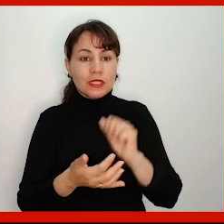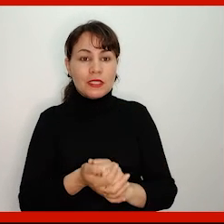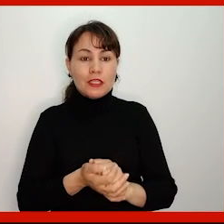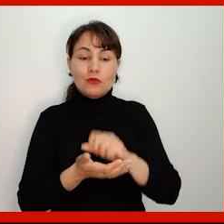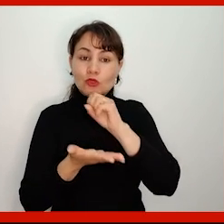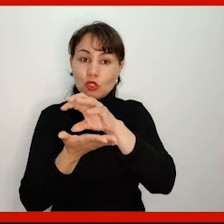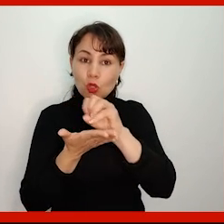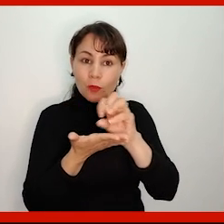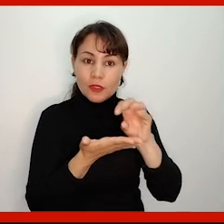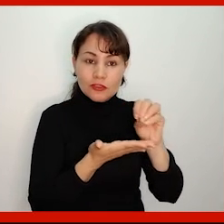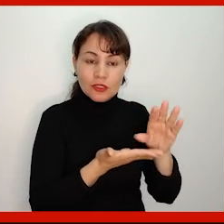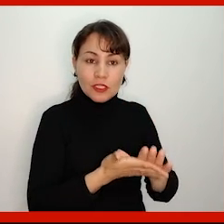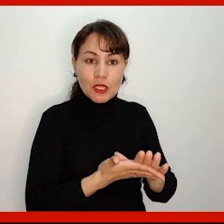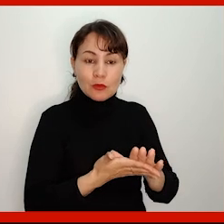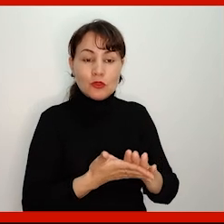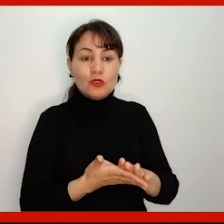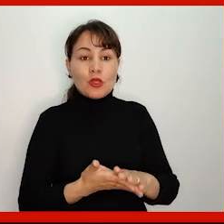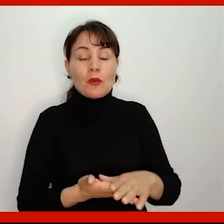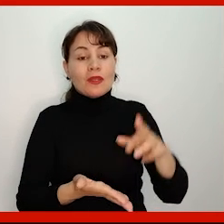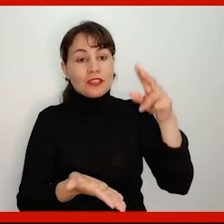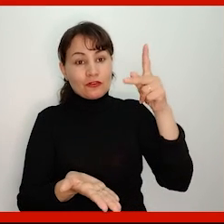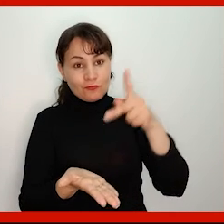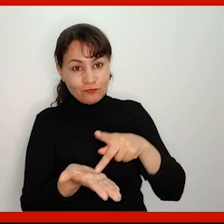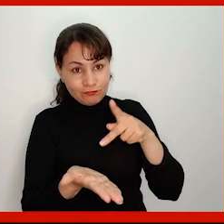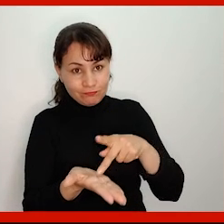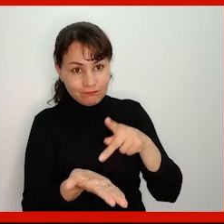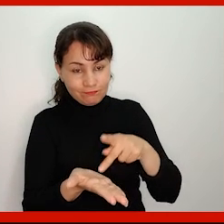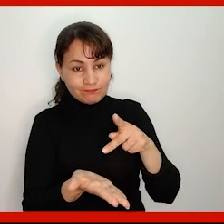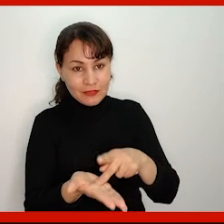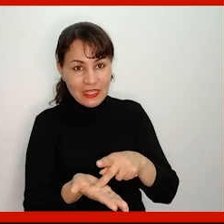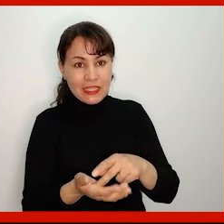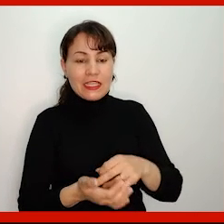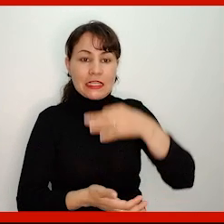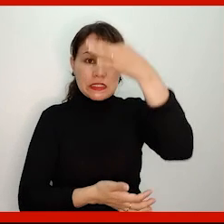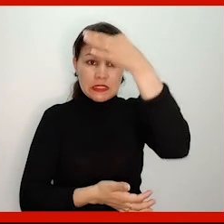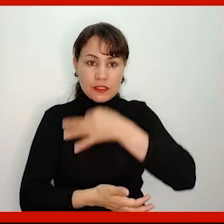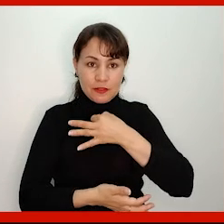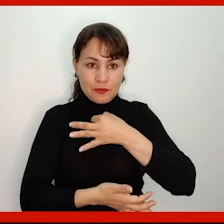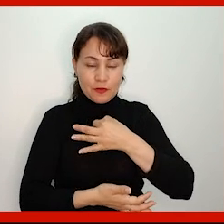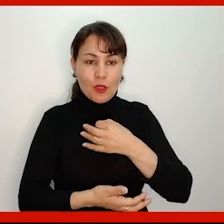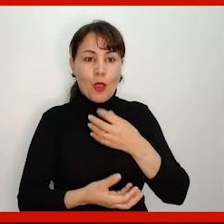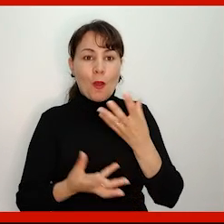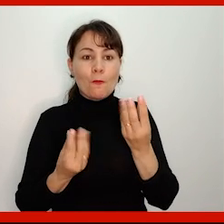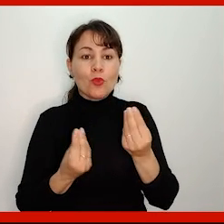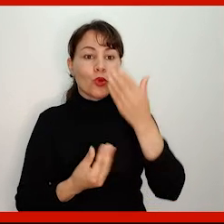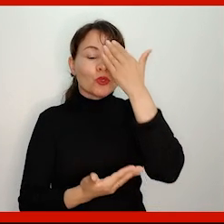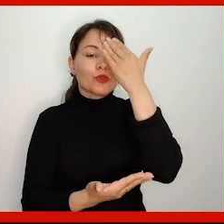nós consumimos, que nós compartilhamos, para que elas sejam verdadeiras, para que elas sejam